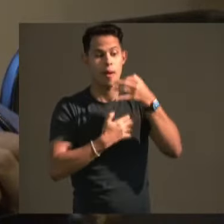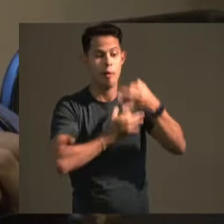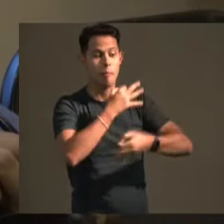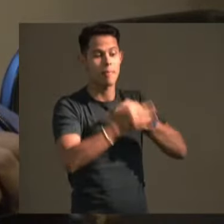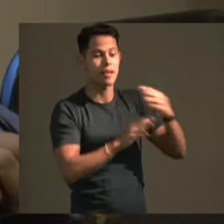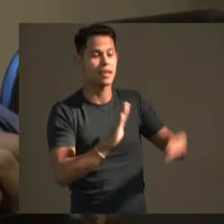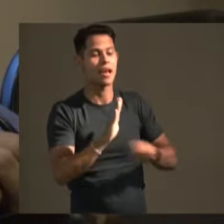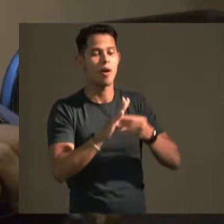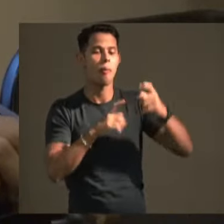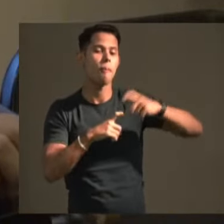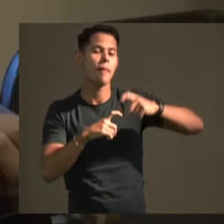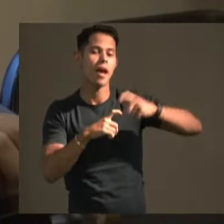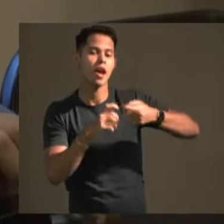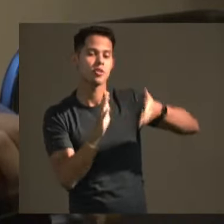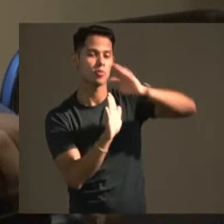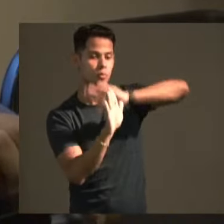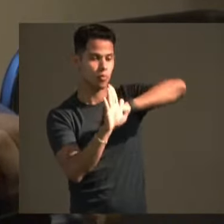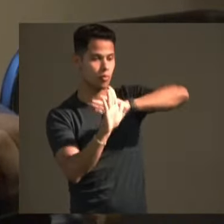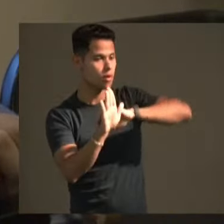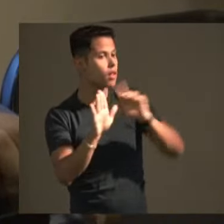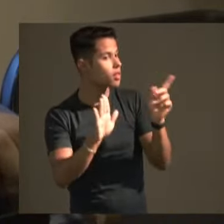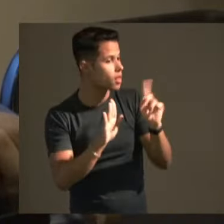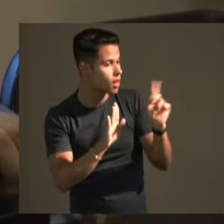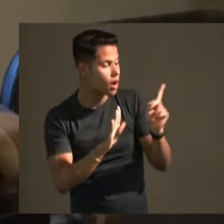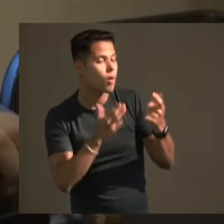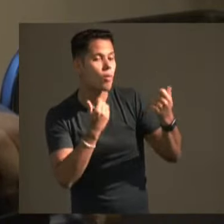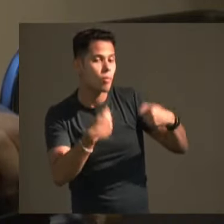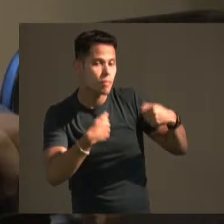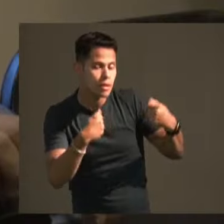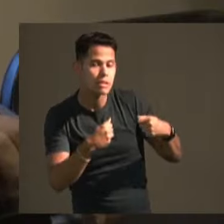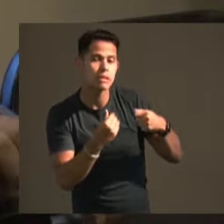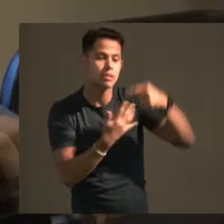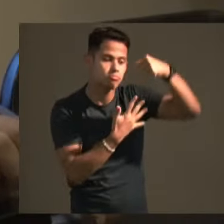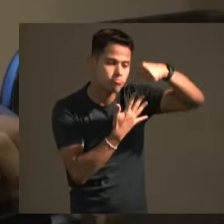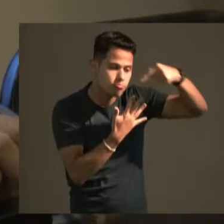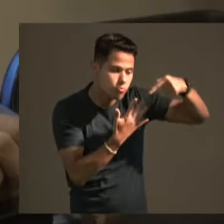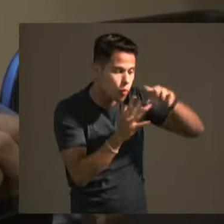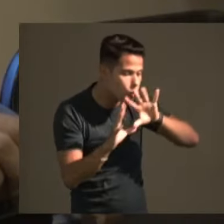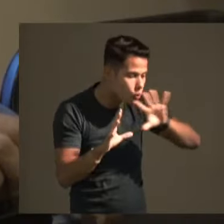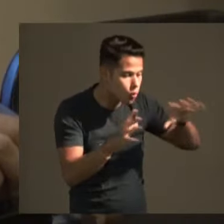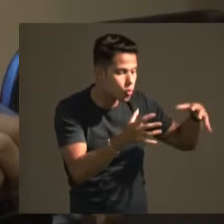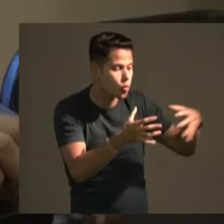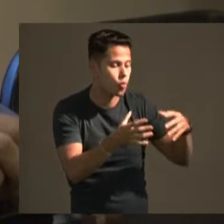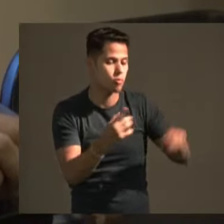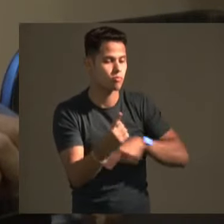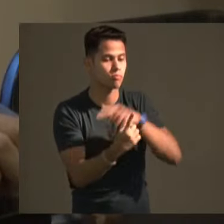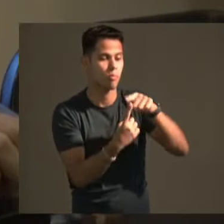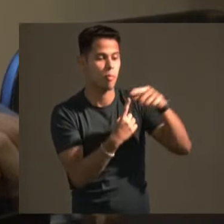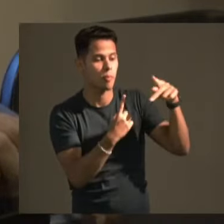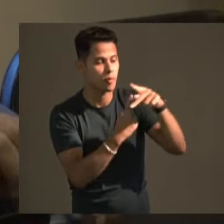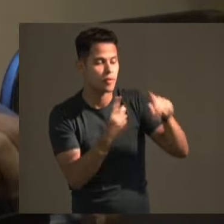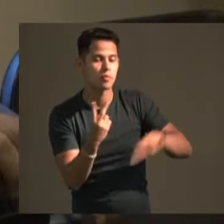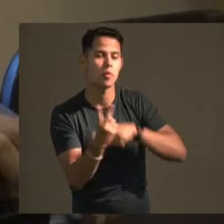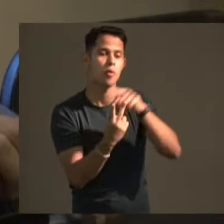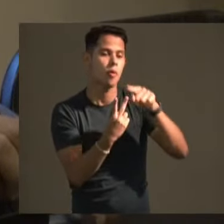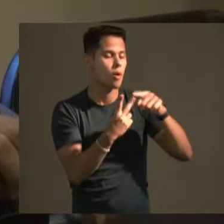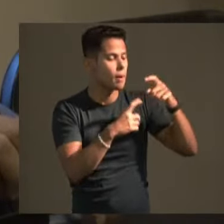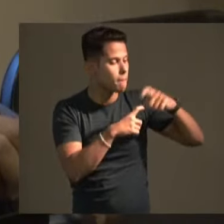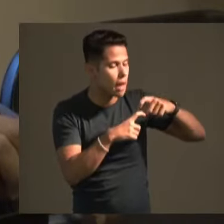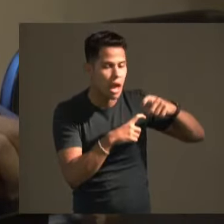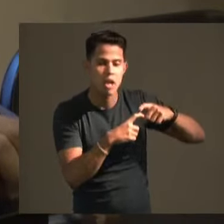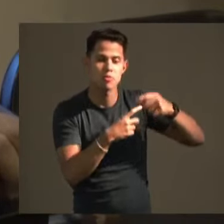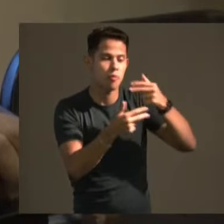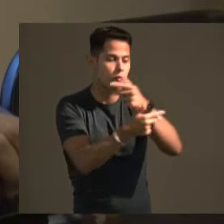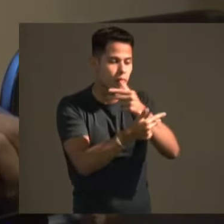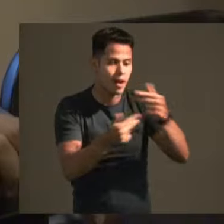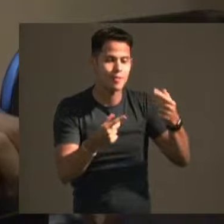do ponto de vista biológico, né? Tem que, como explicou de manhã o professor, tem que avaliar as questões ambientais e